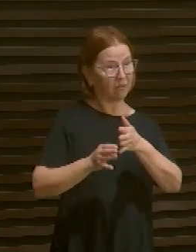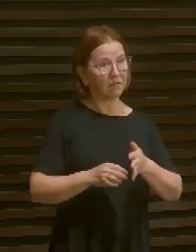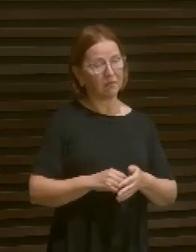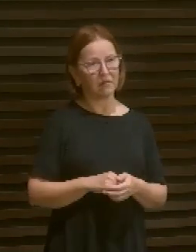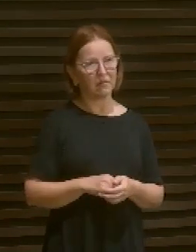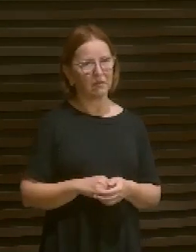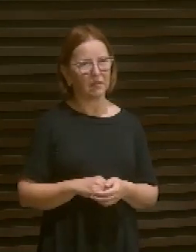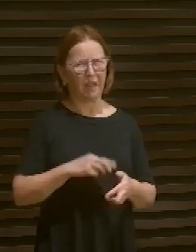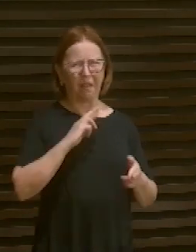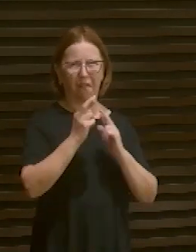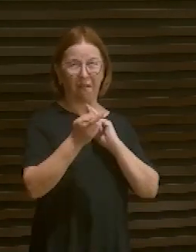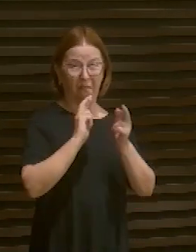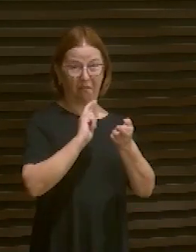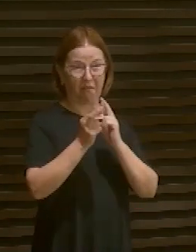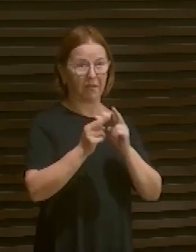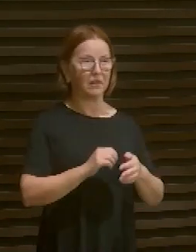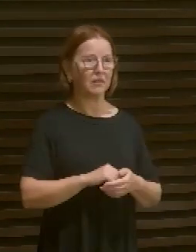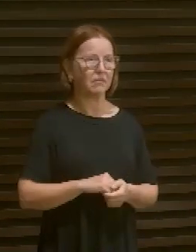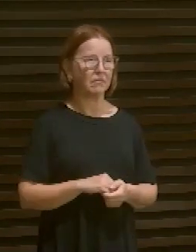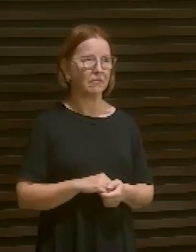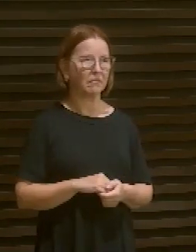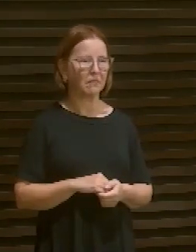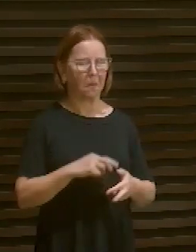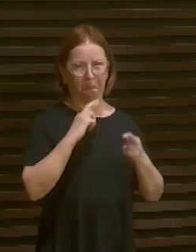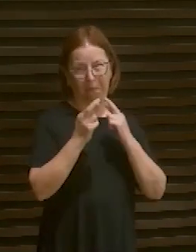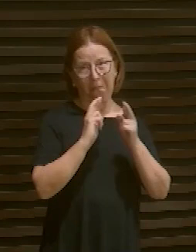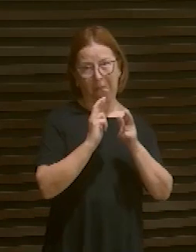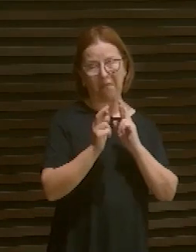de reclamar, de murmurar.